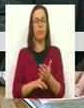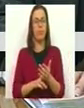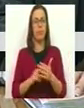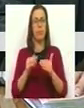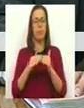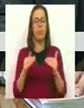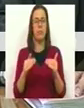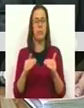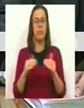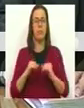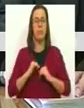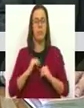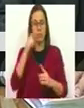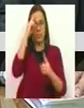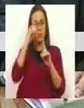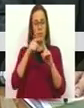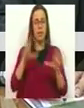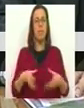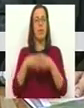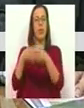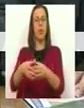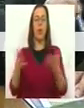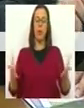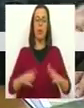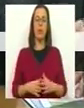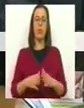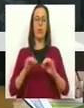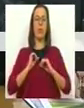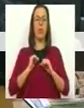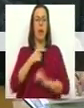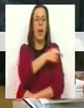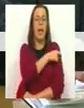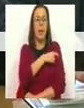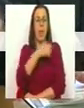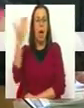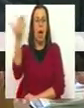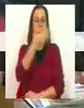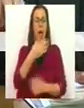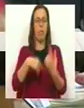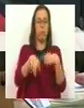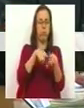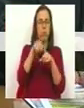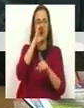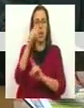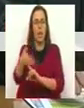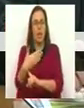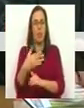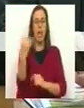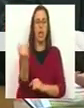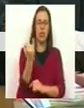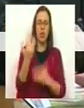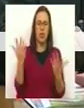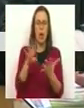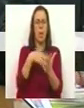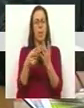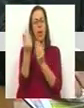a nível, sobretudo, das nossas missões, das nossas representações no plano político ou diplomático, no plano institucional,